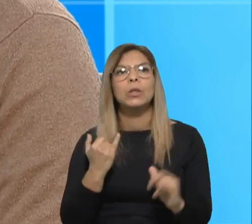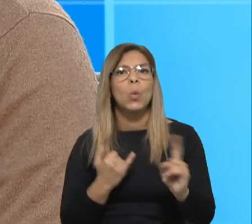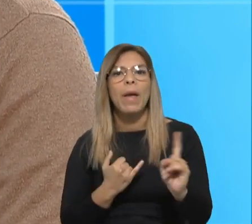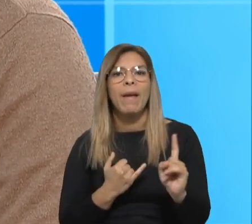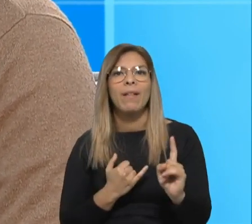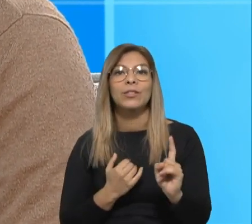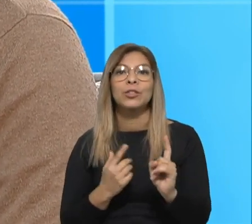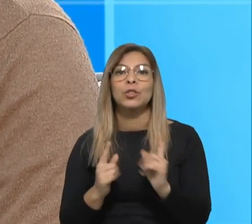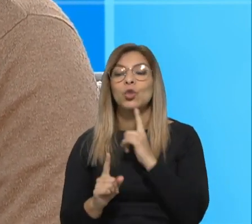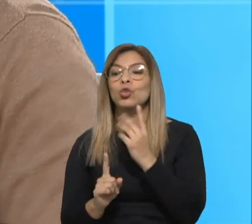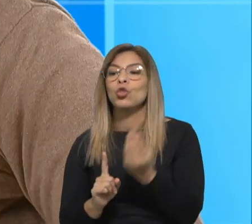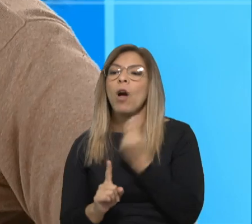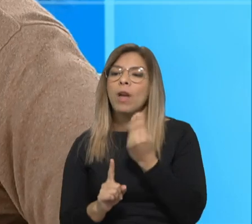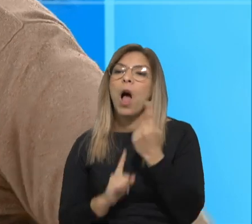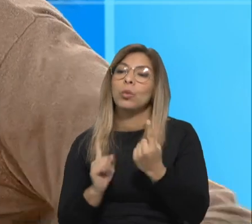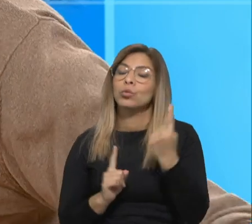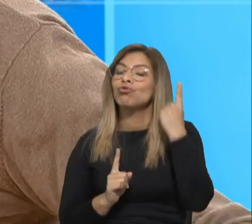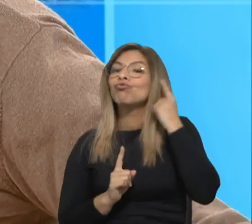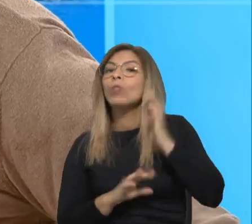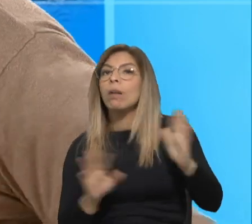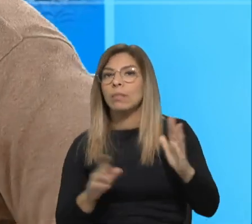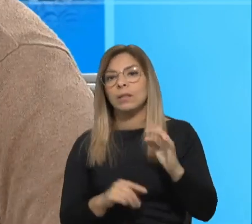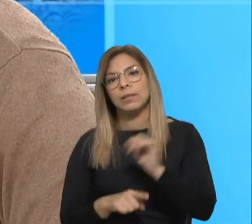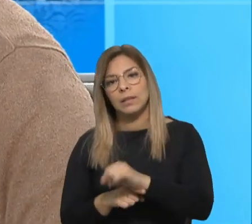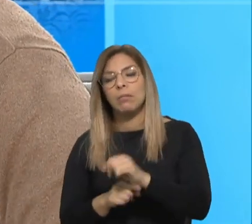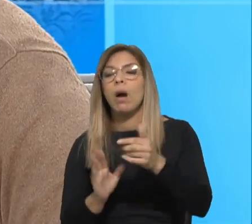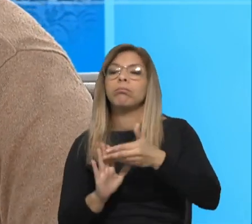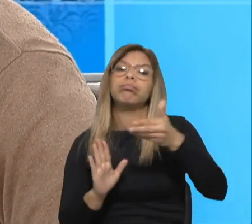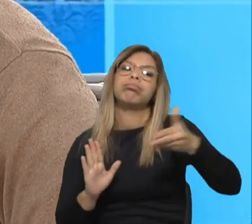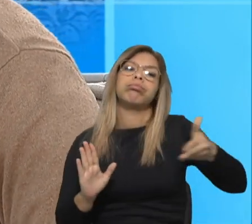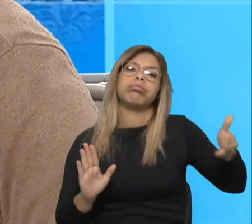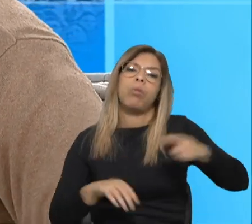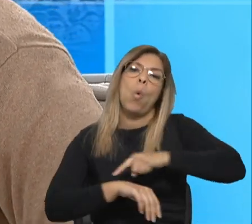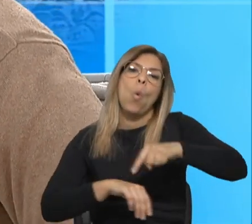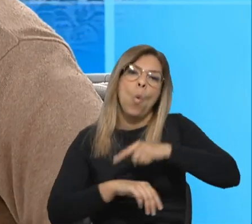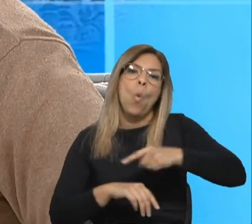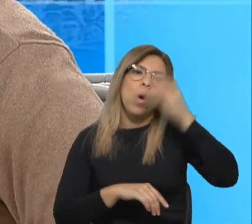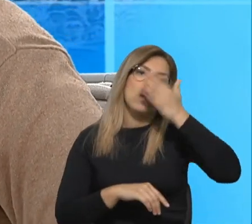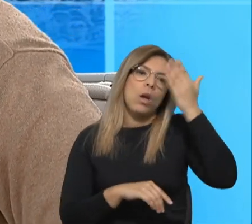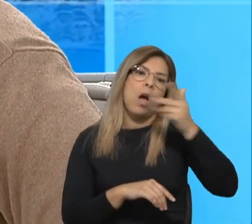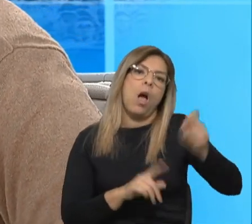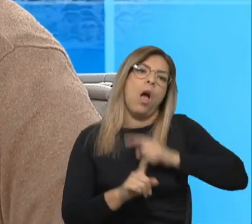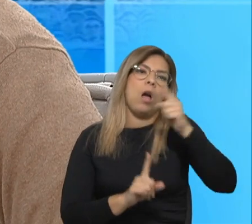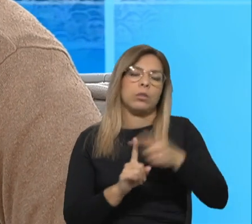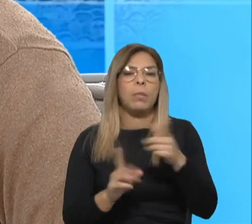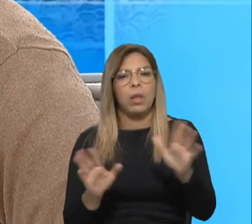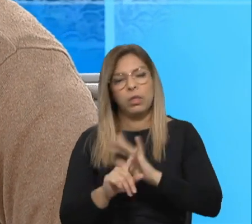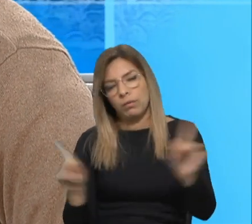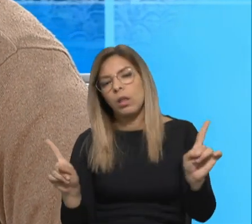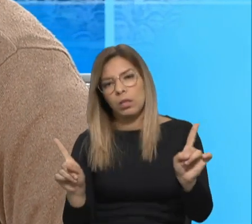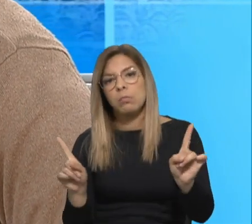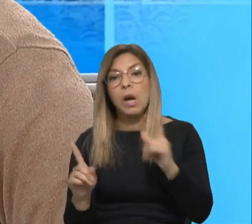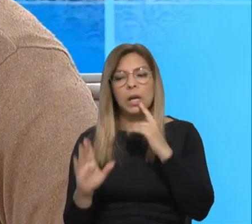alguns jovens já ter passado. Sim, quando os processos de escuta são muito longos, podemos correr o risco. Aqui não quisemos fazer, quisemos